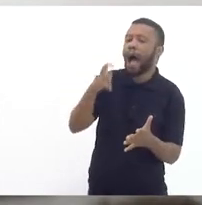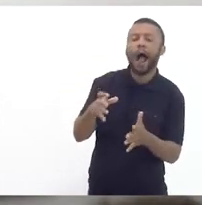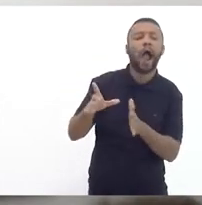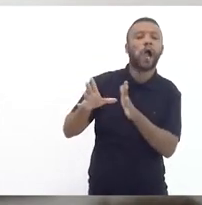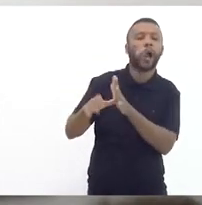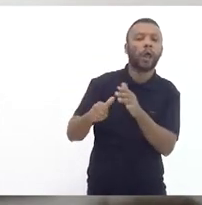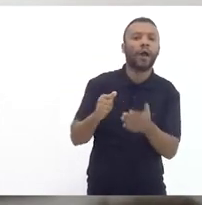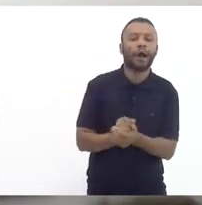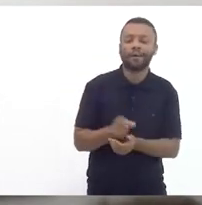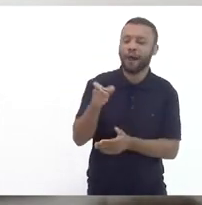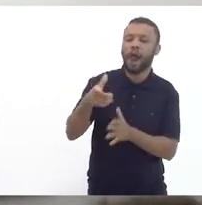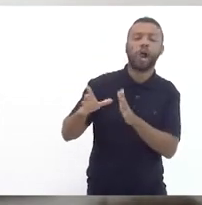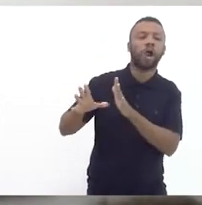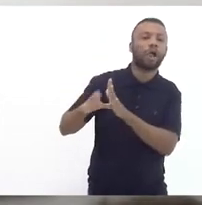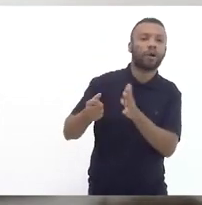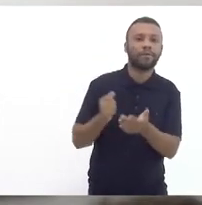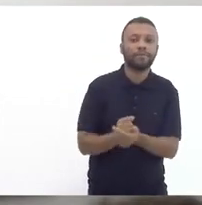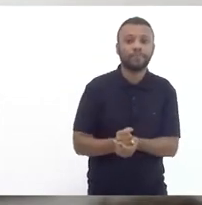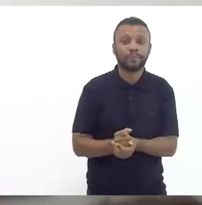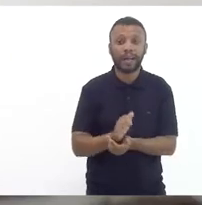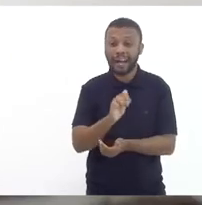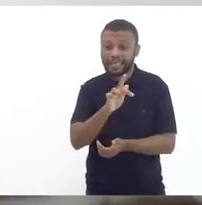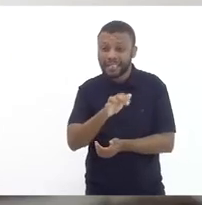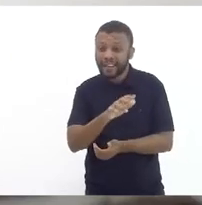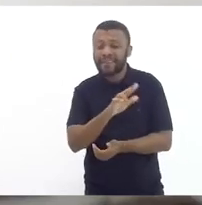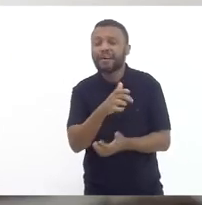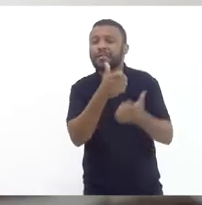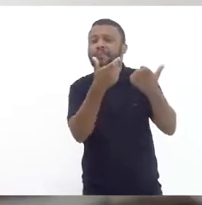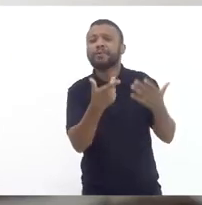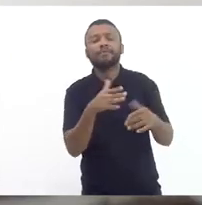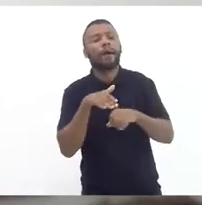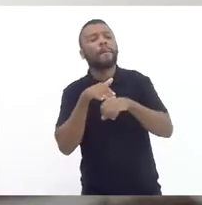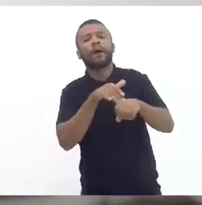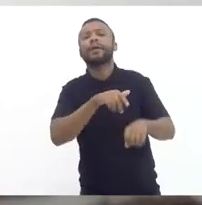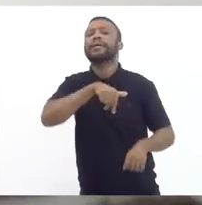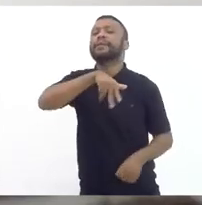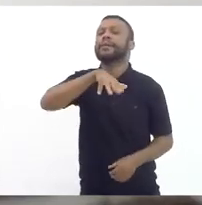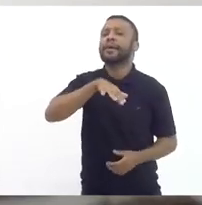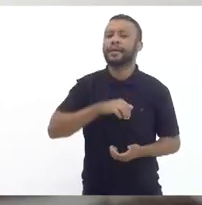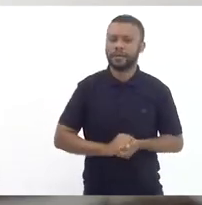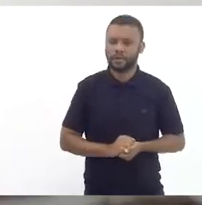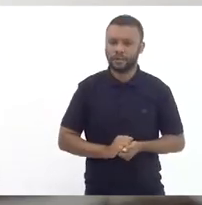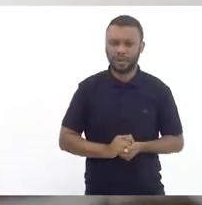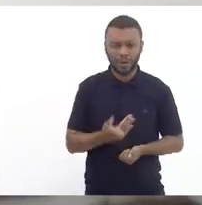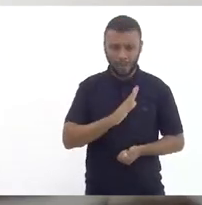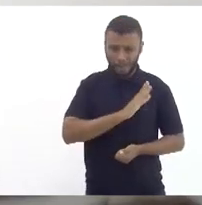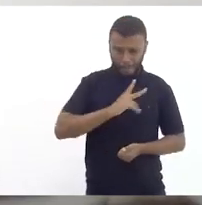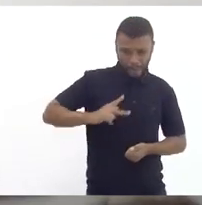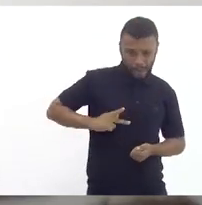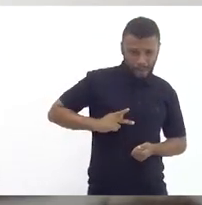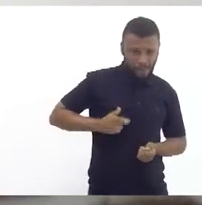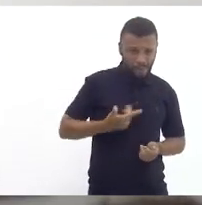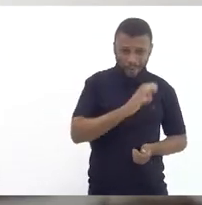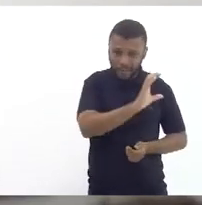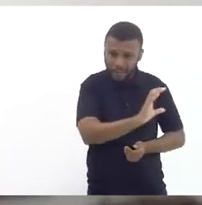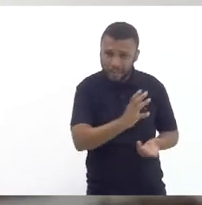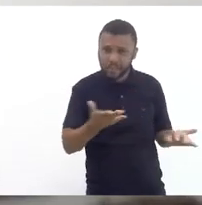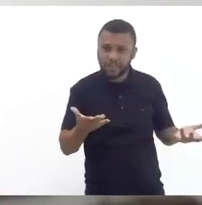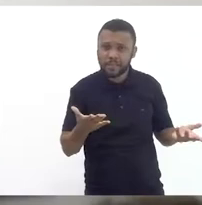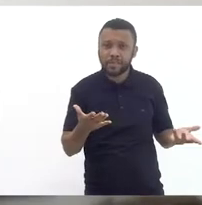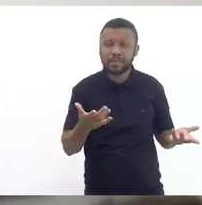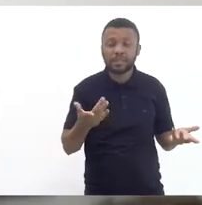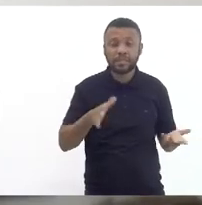estão tomadas, mas nós vamos falar com quem? Com o bispo? Nós temos que resolver isso. Quem tem que resolver é o governo do Estado do Rio de